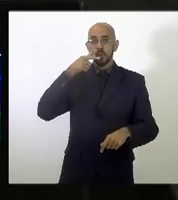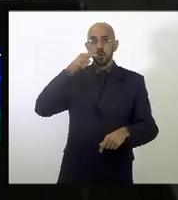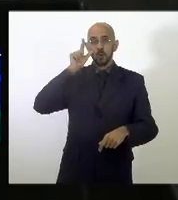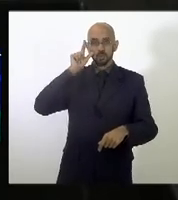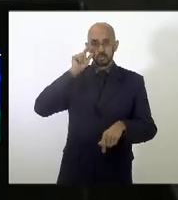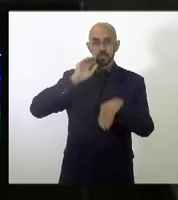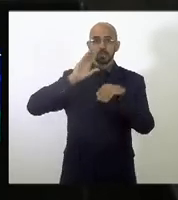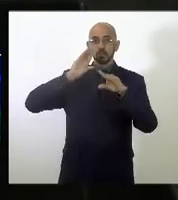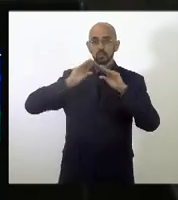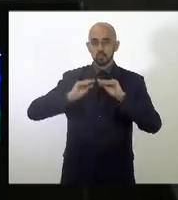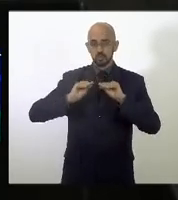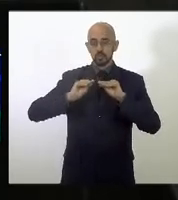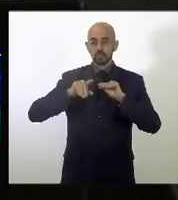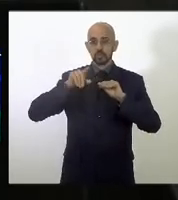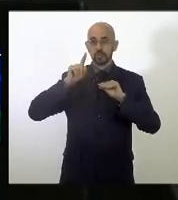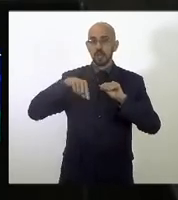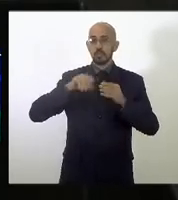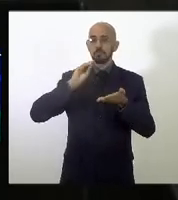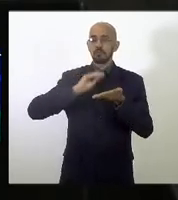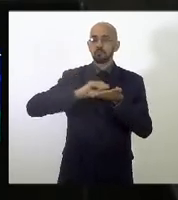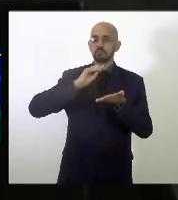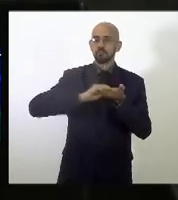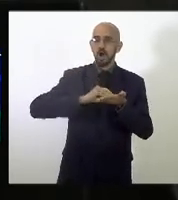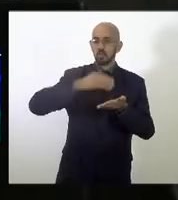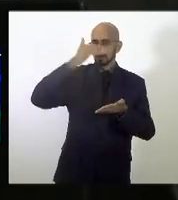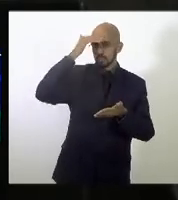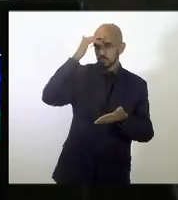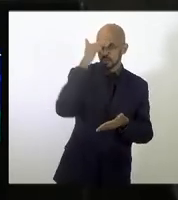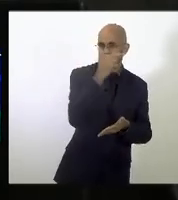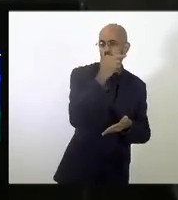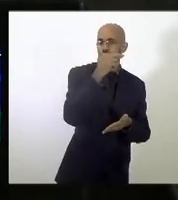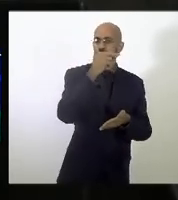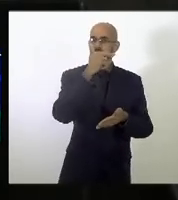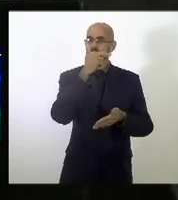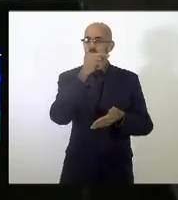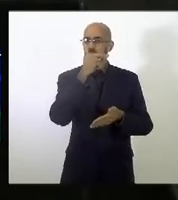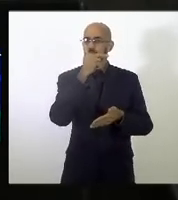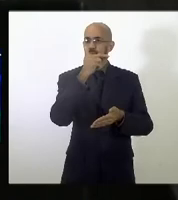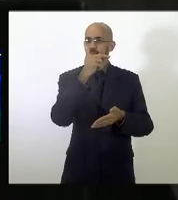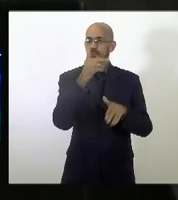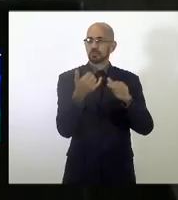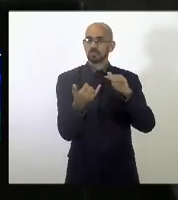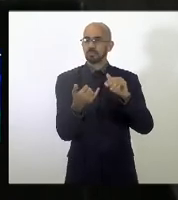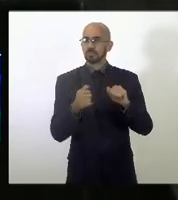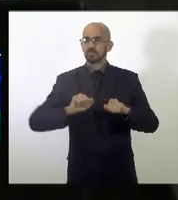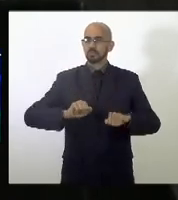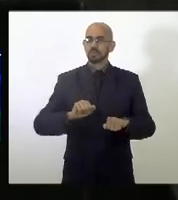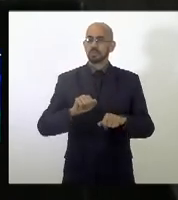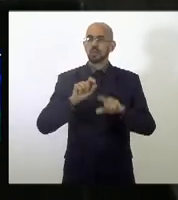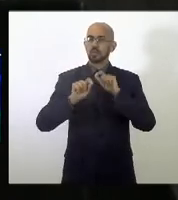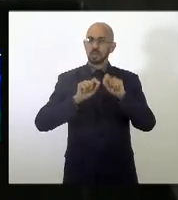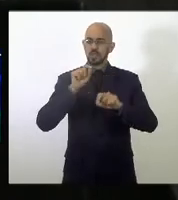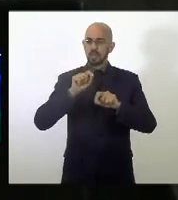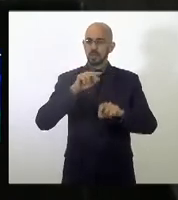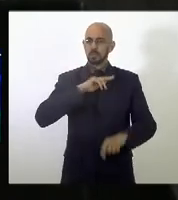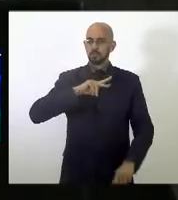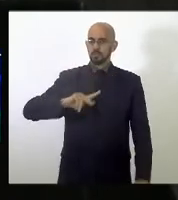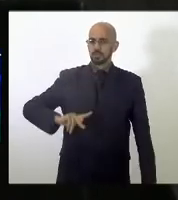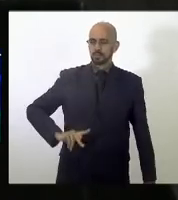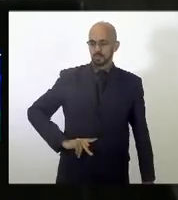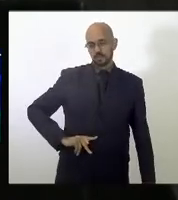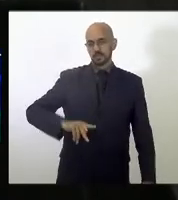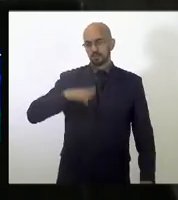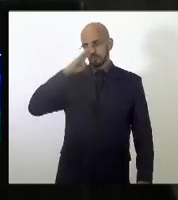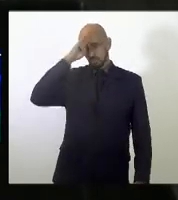foi exatamente um desrespeito institucional muito grande. O presidente